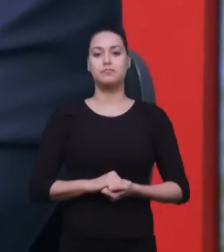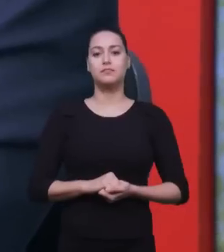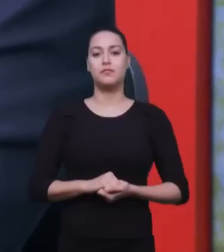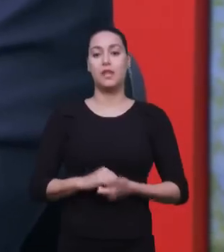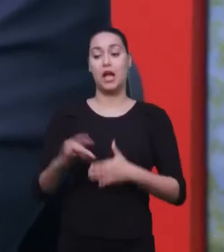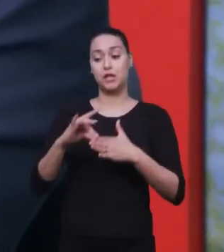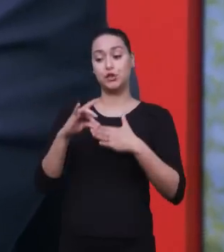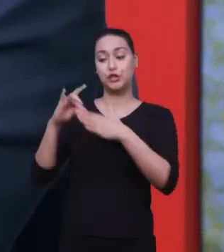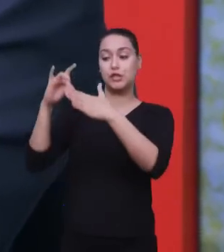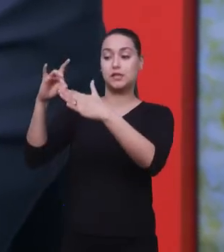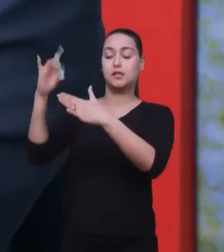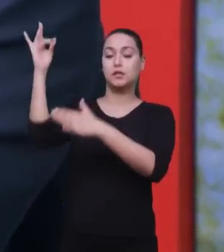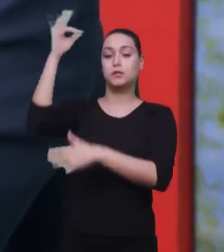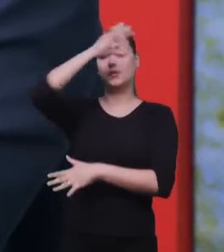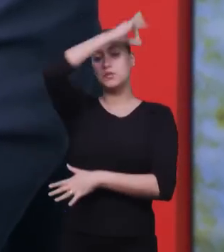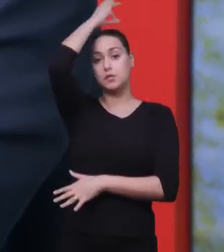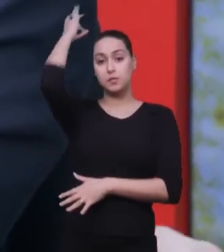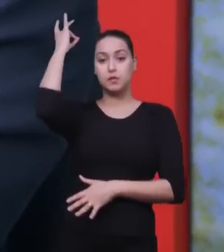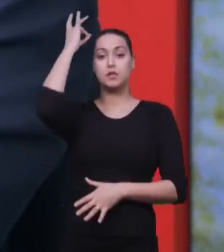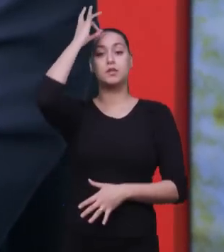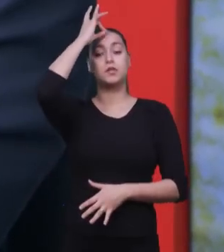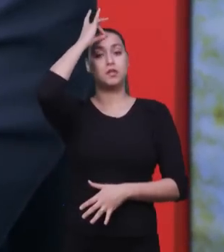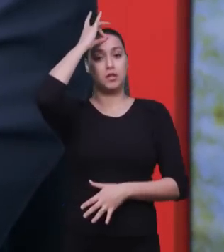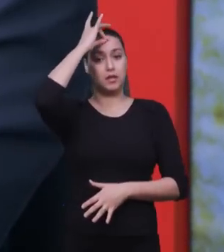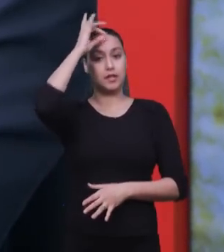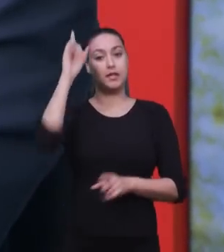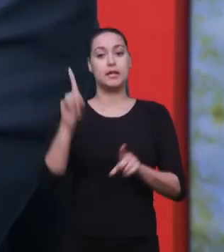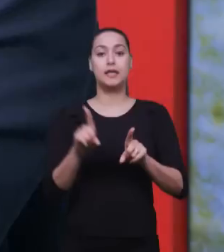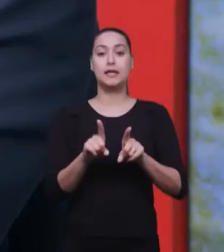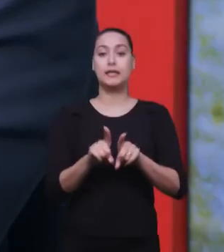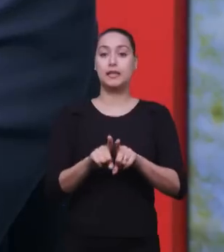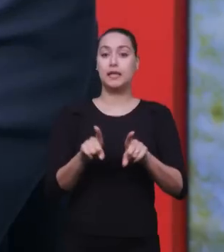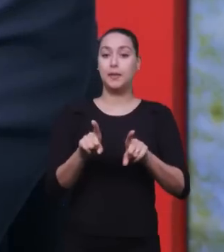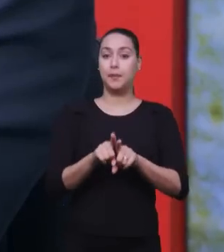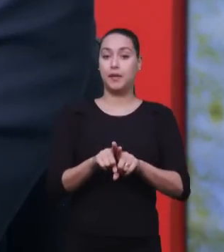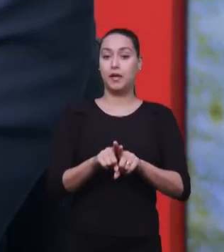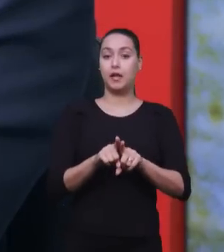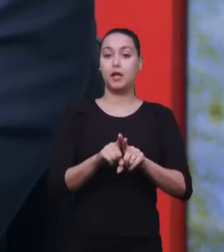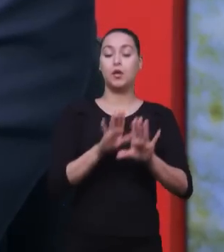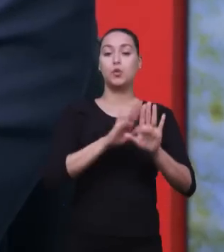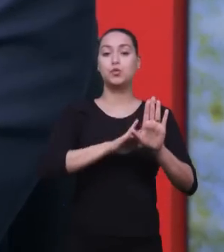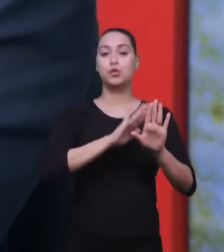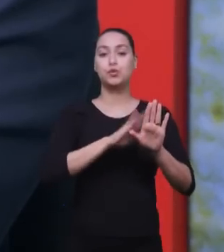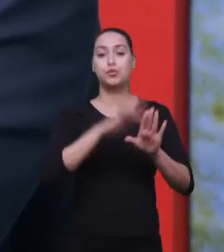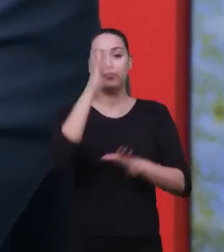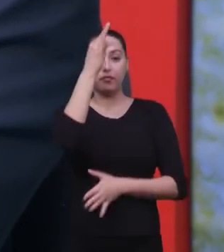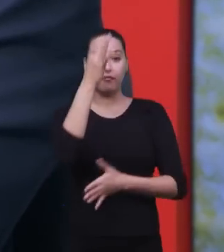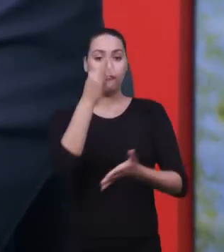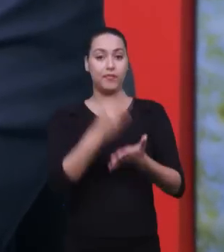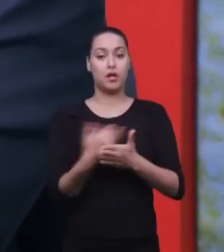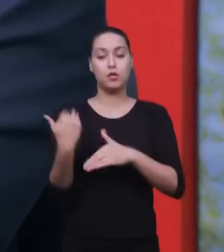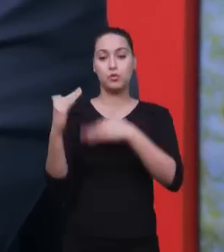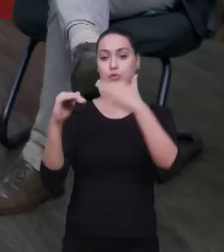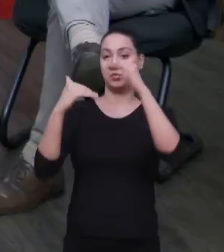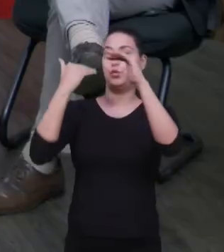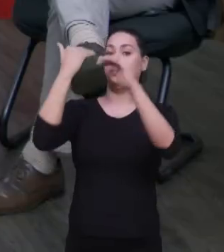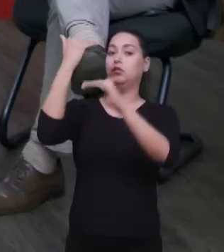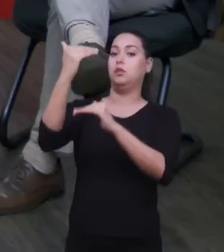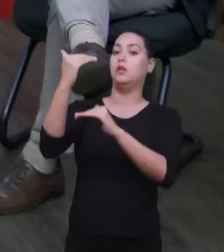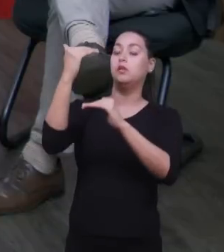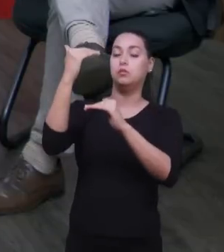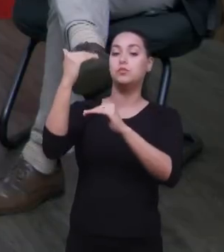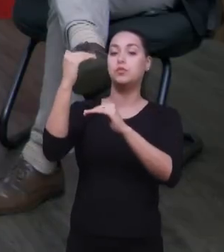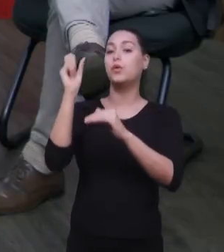né, que é a direção do Espírito Santo, o conceito de fé como alguma coisa constante e de alcance e